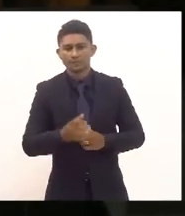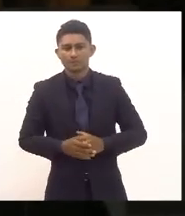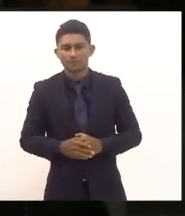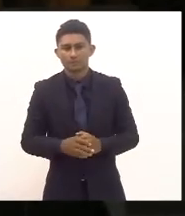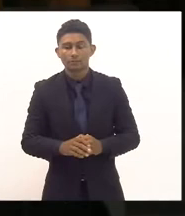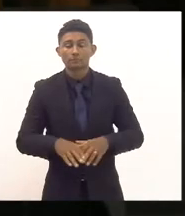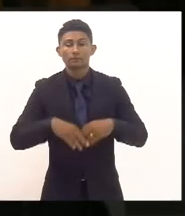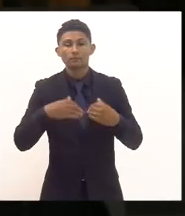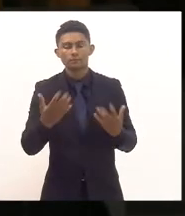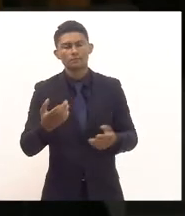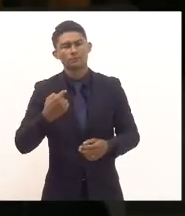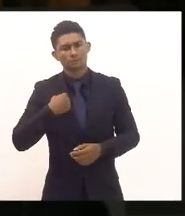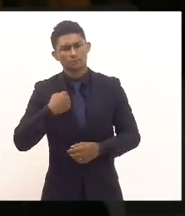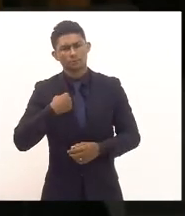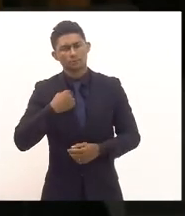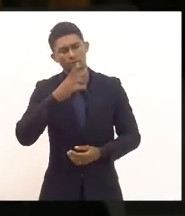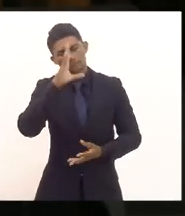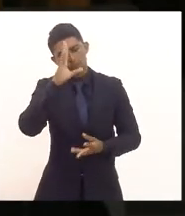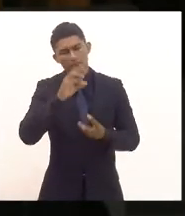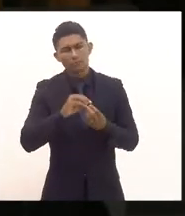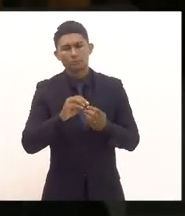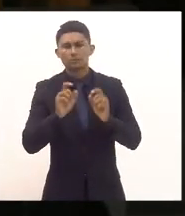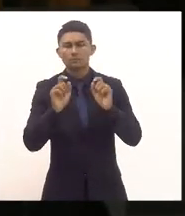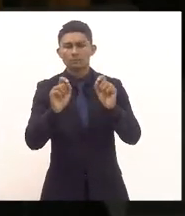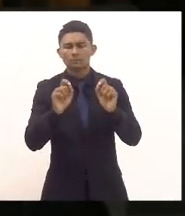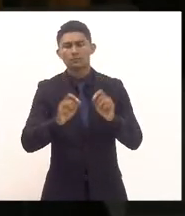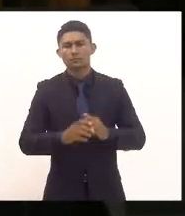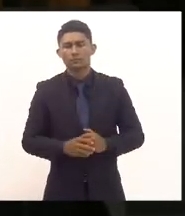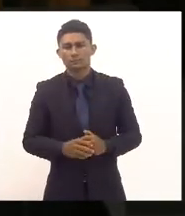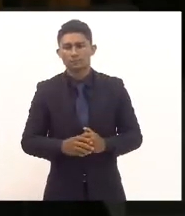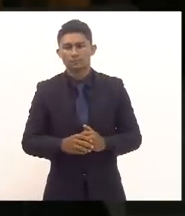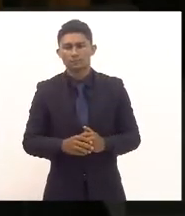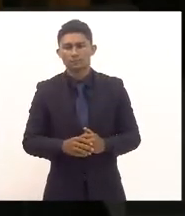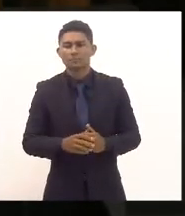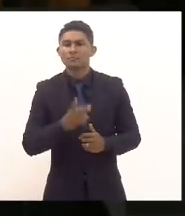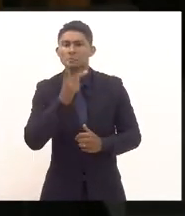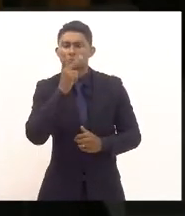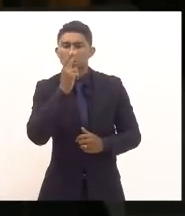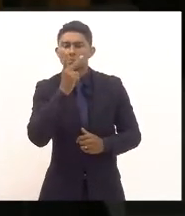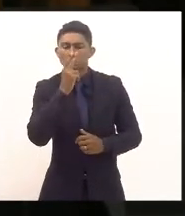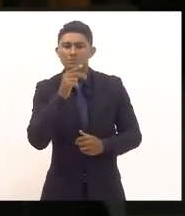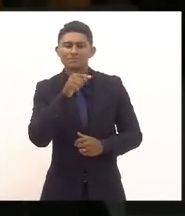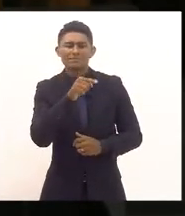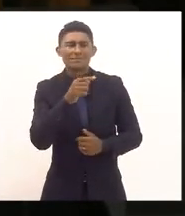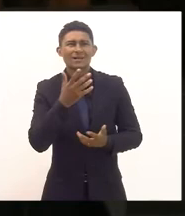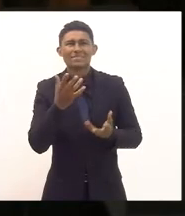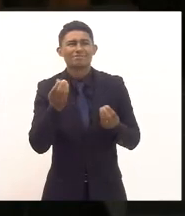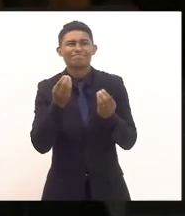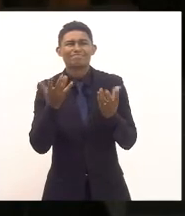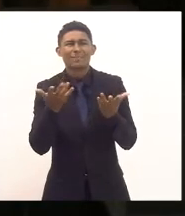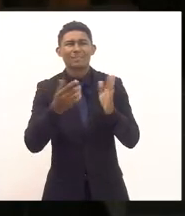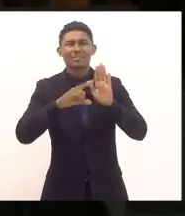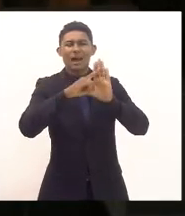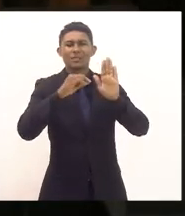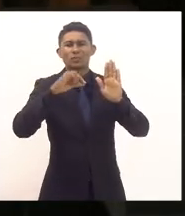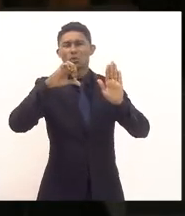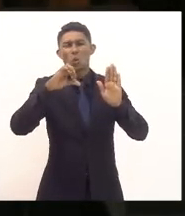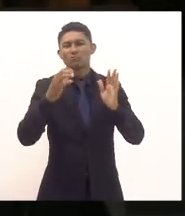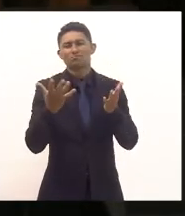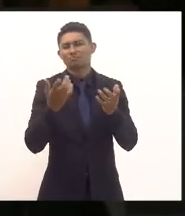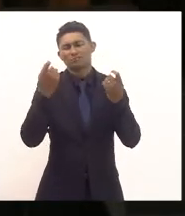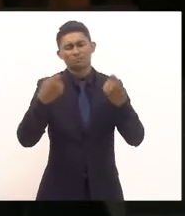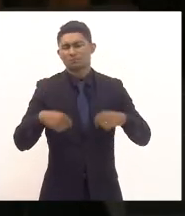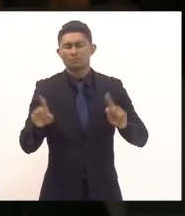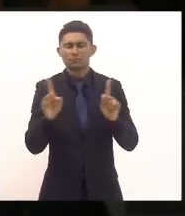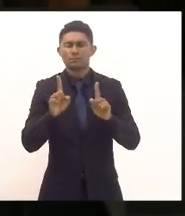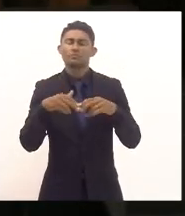verifico O que é um excesso e esse artigo 9º e por via